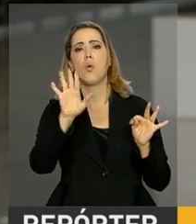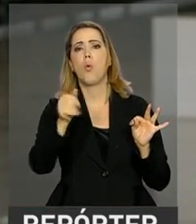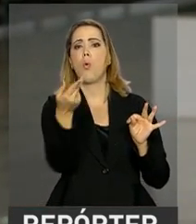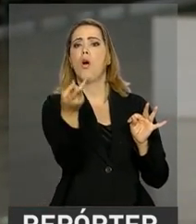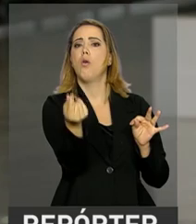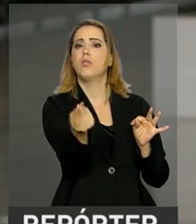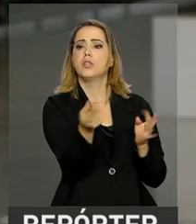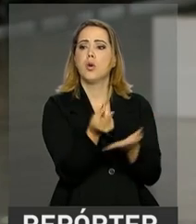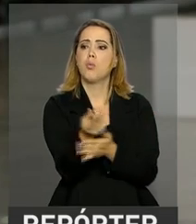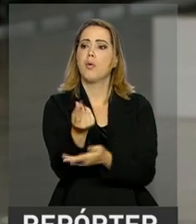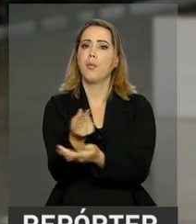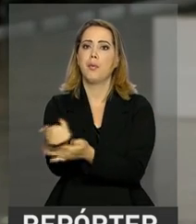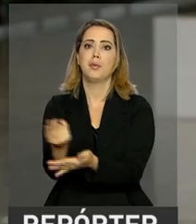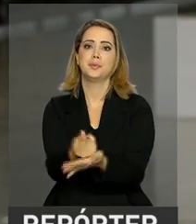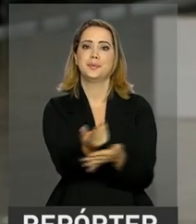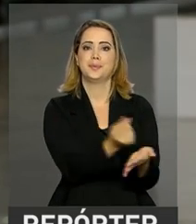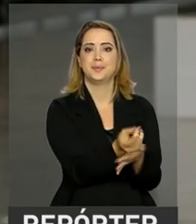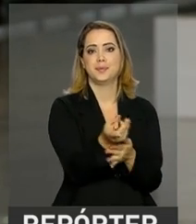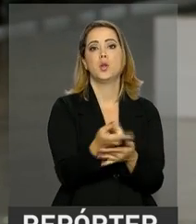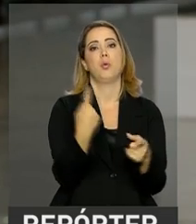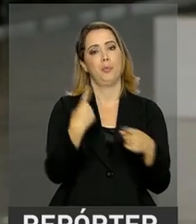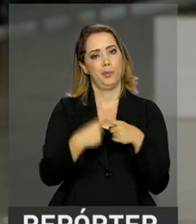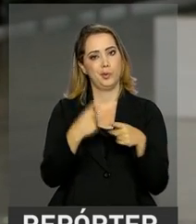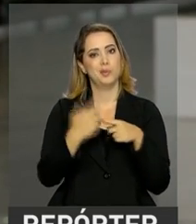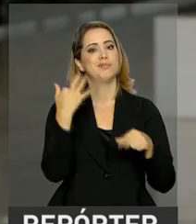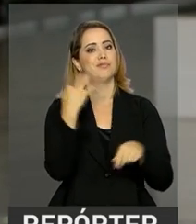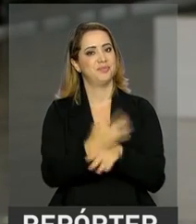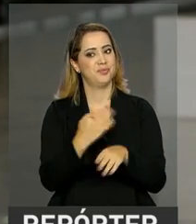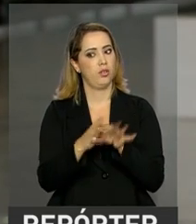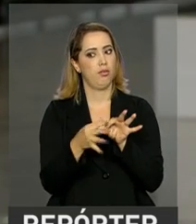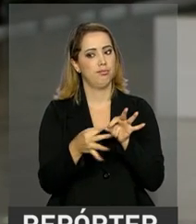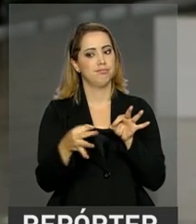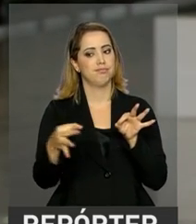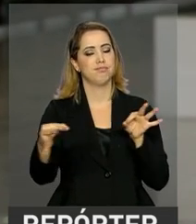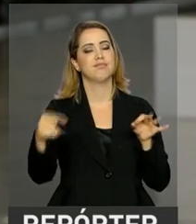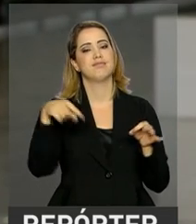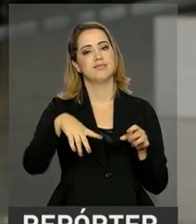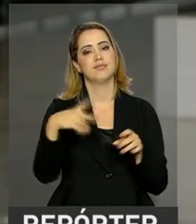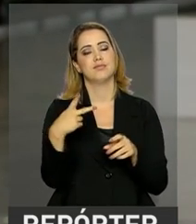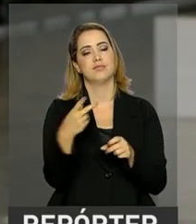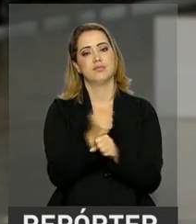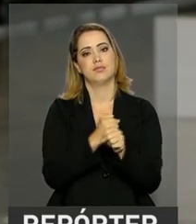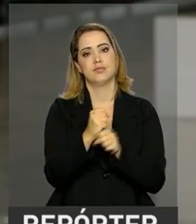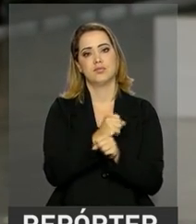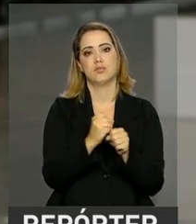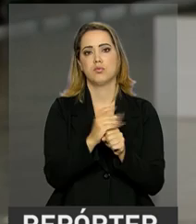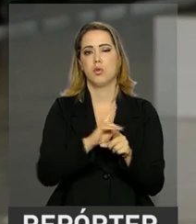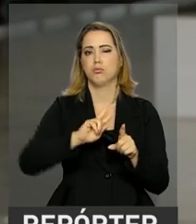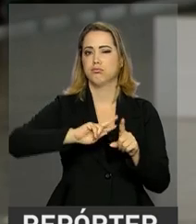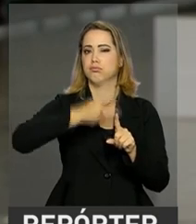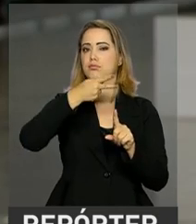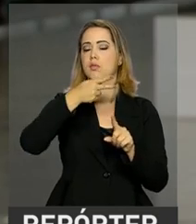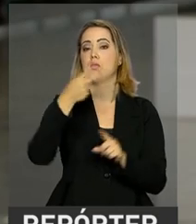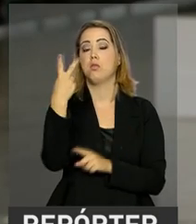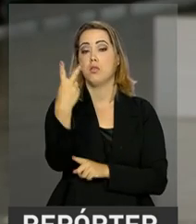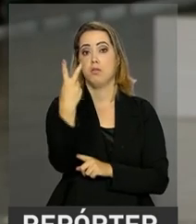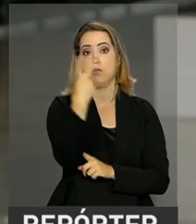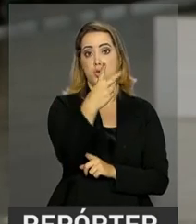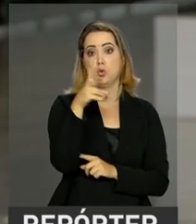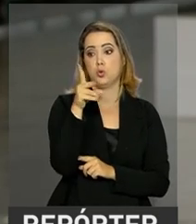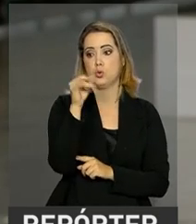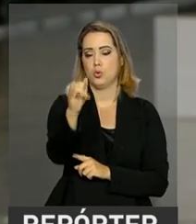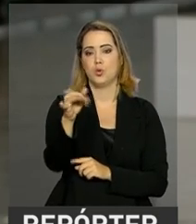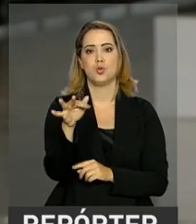economia do país graças aos feriados prolongados de 2017. Foi considerado um acréscimo de 22 dias